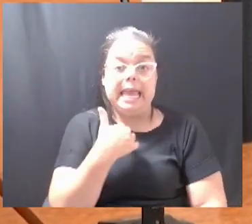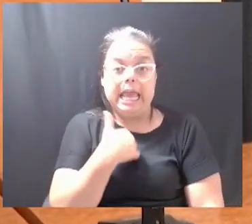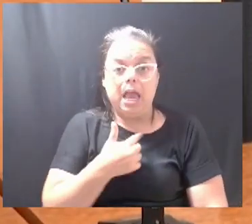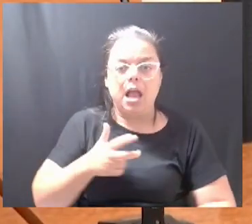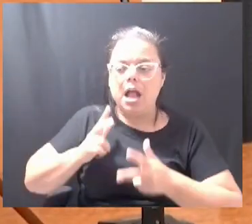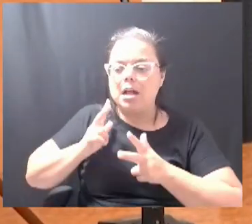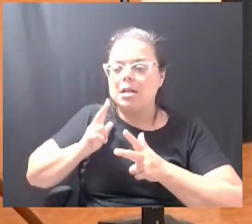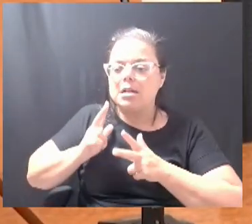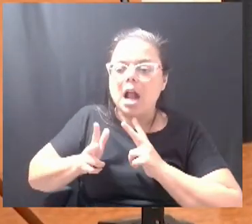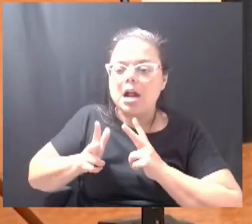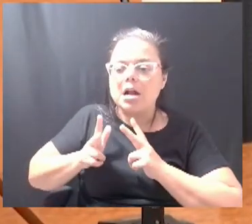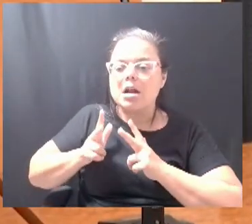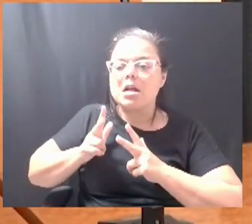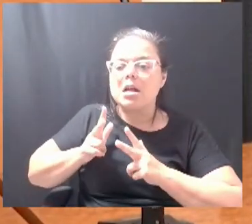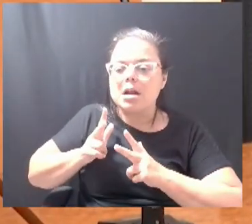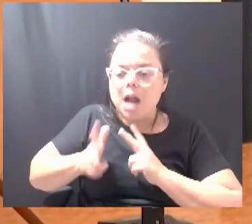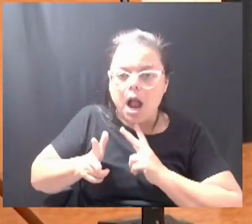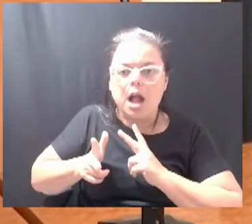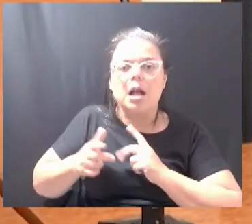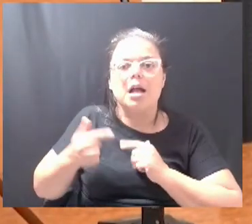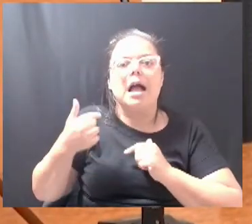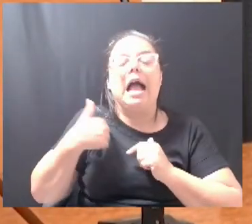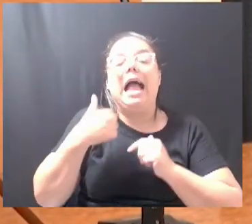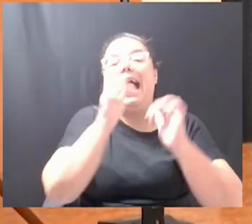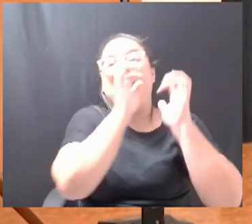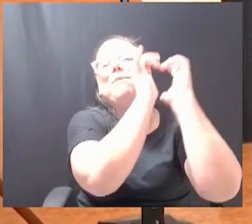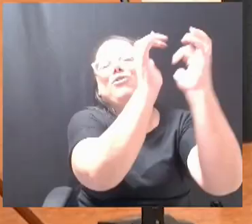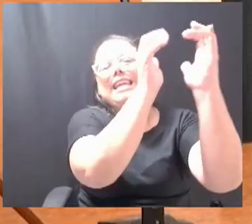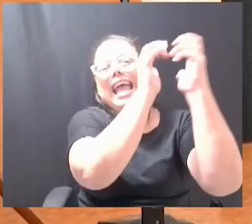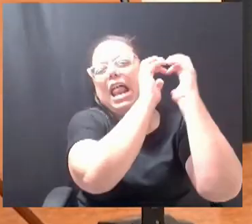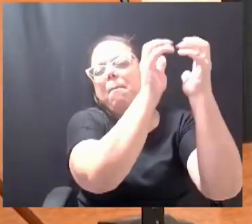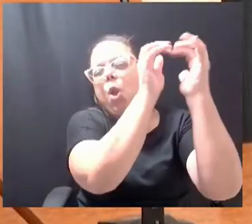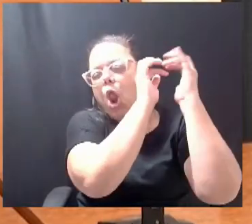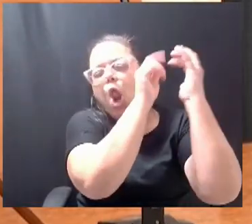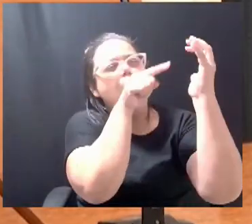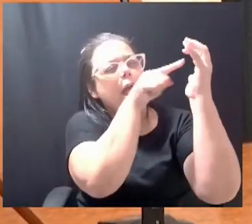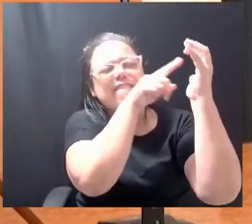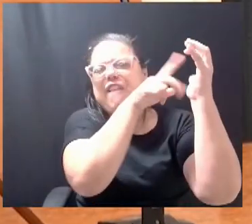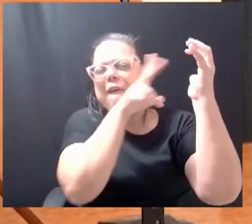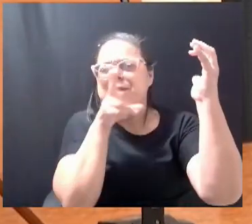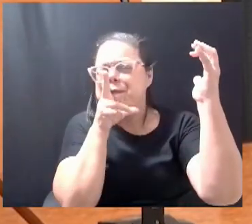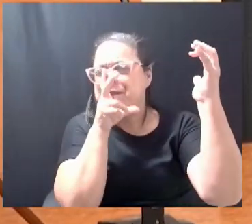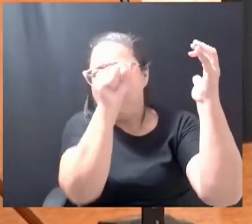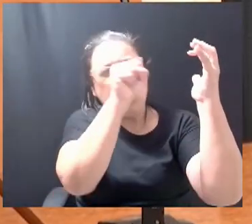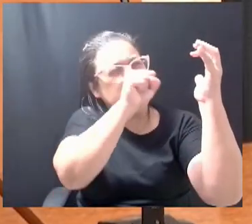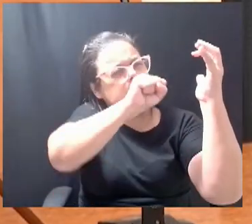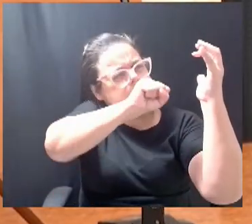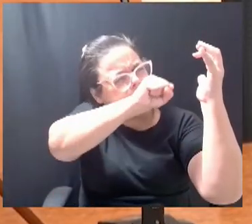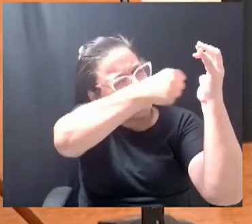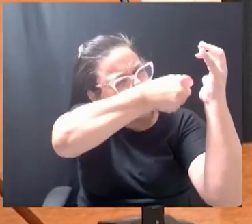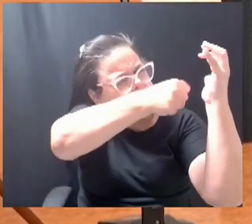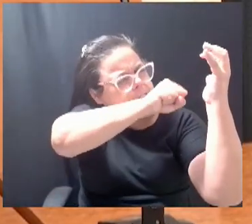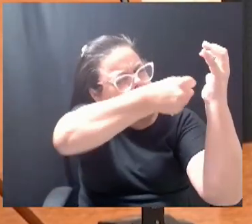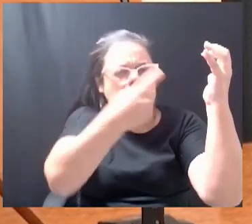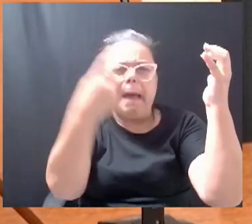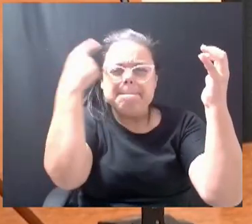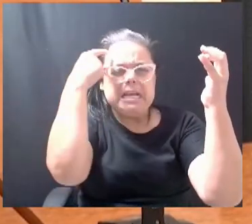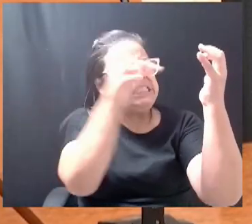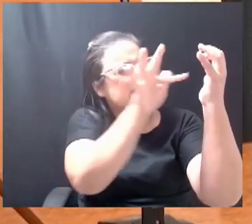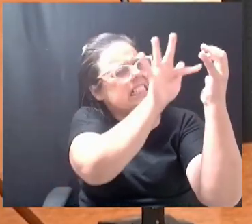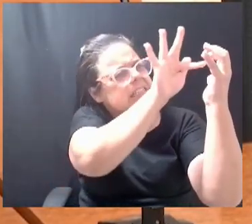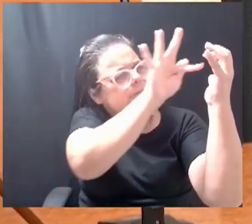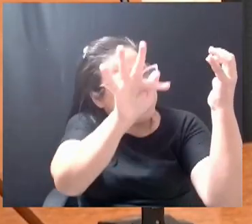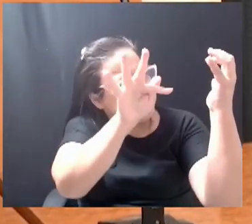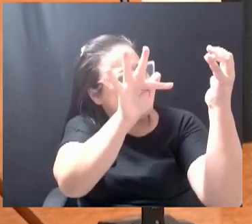estaria. O meu cérebro está fazendo muita força. Ele tem que pensar na frase, no que eu vou falar. Eu tenho que pensar